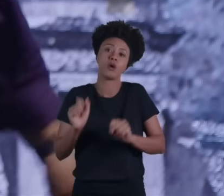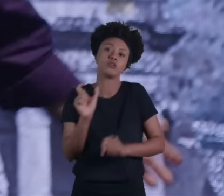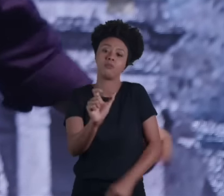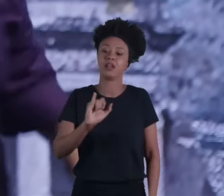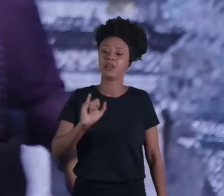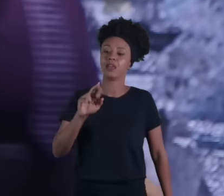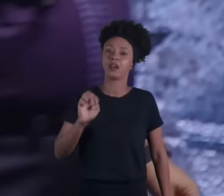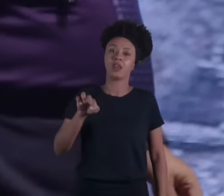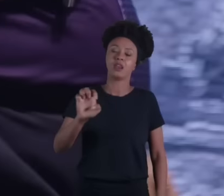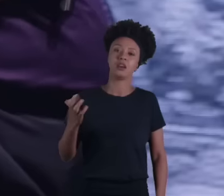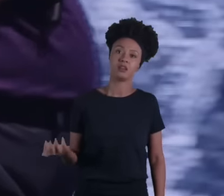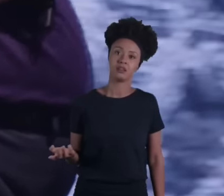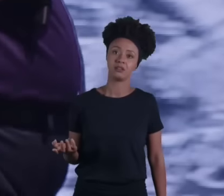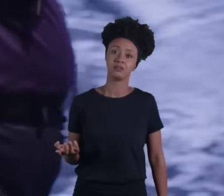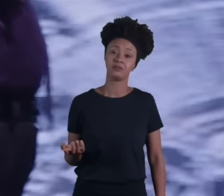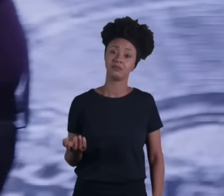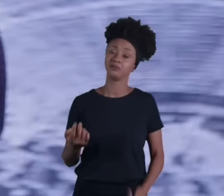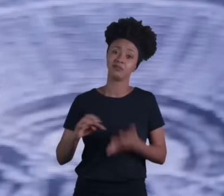E a palavra de Deus diz: